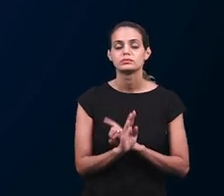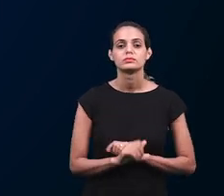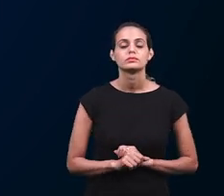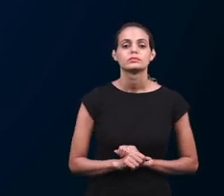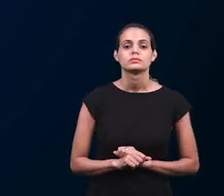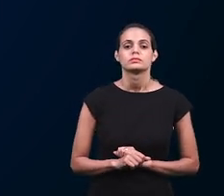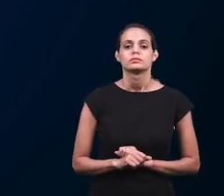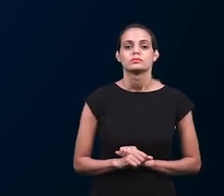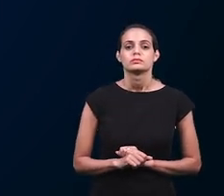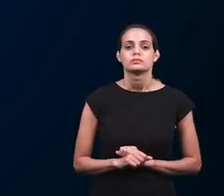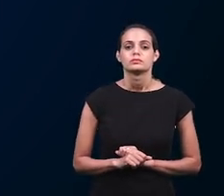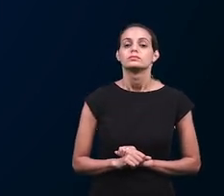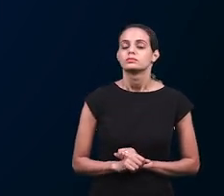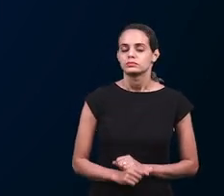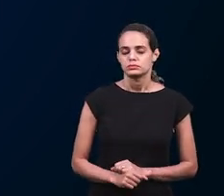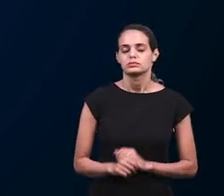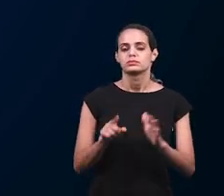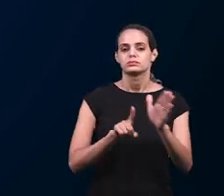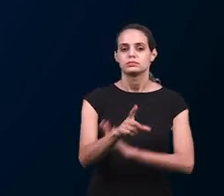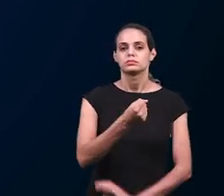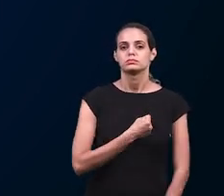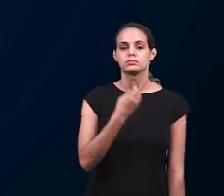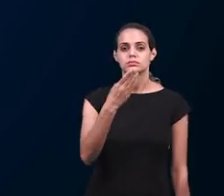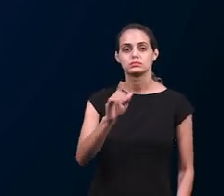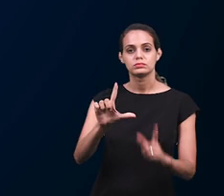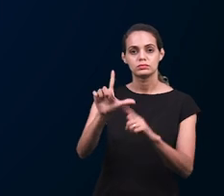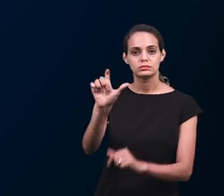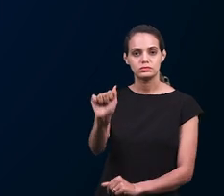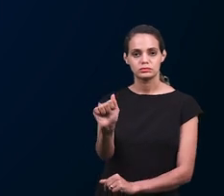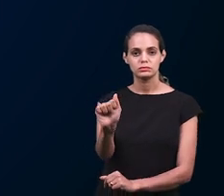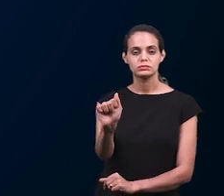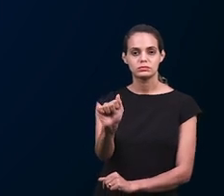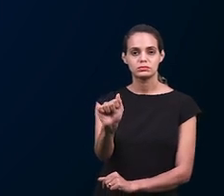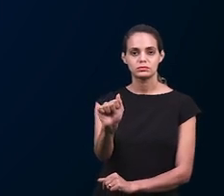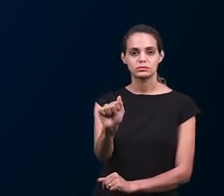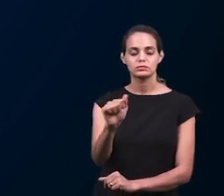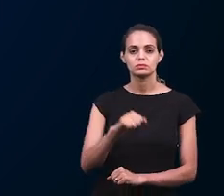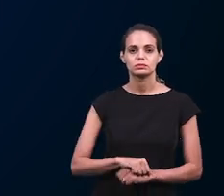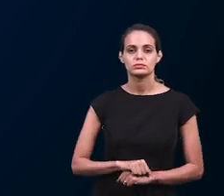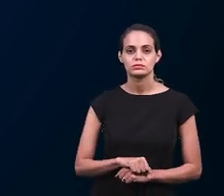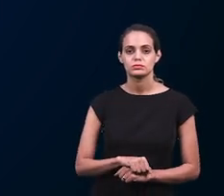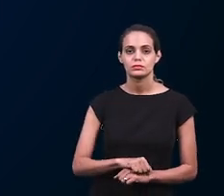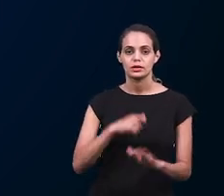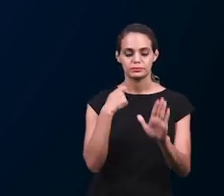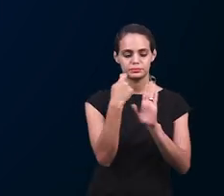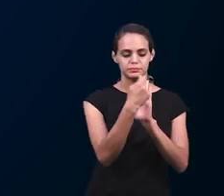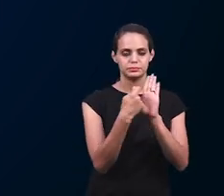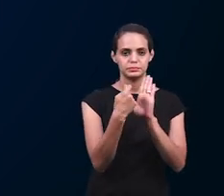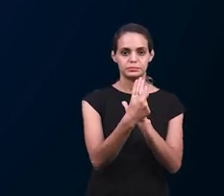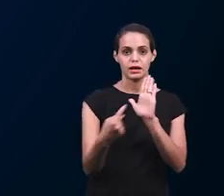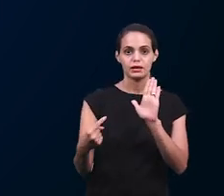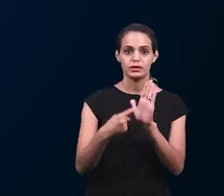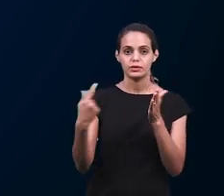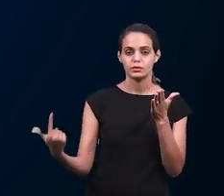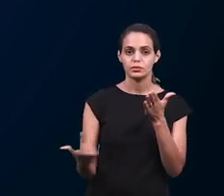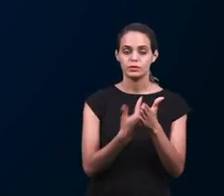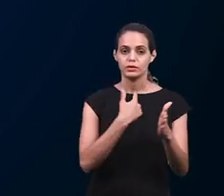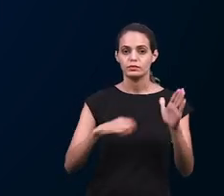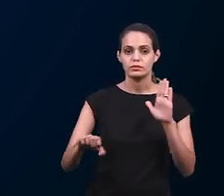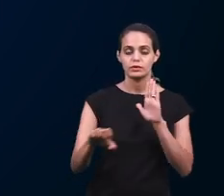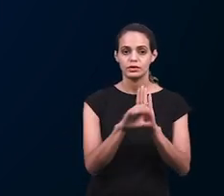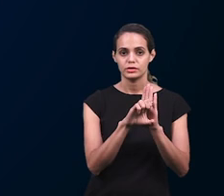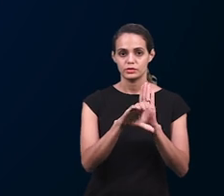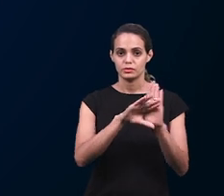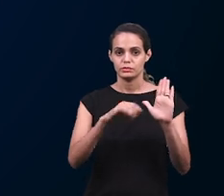Dominical, da pergunta 4, da letra A, está registrado no livro